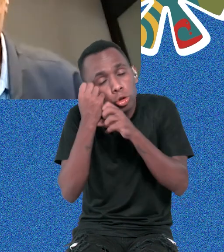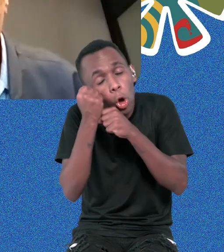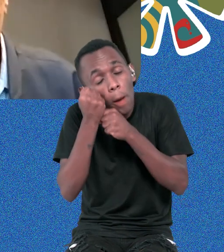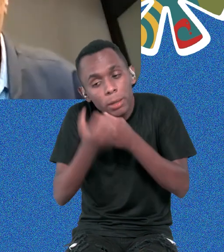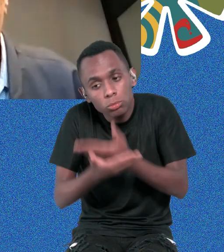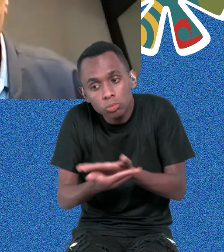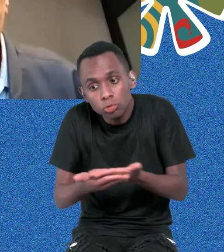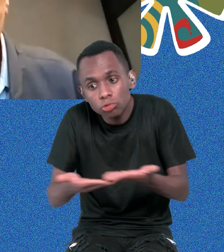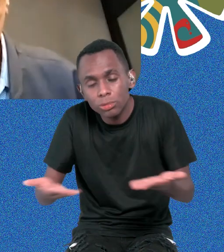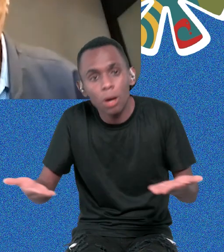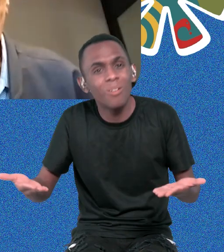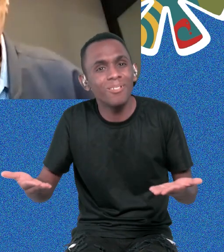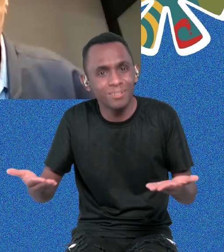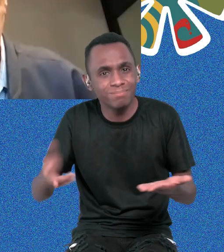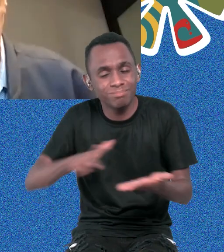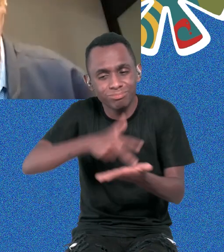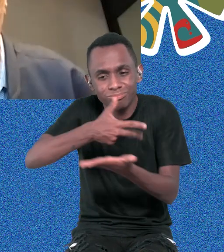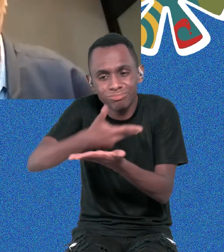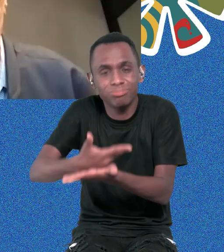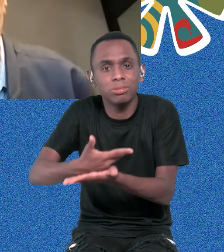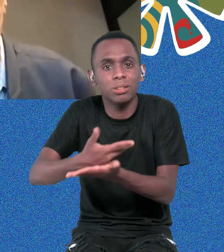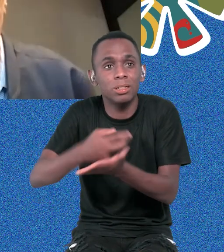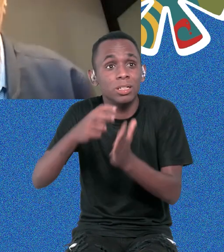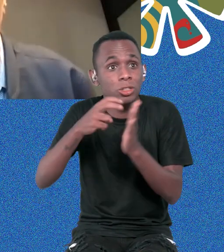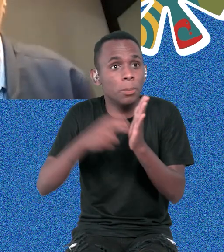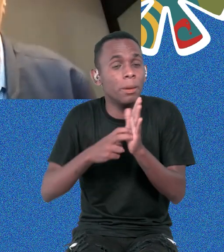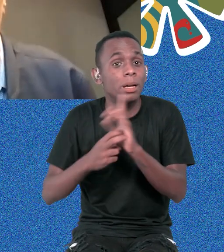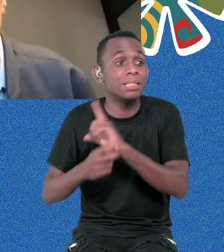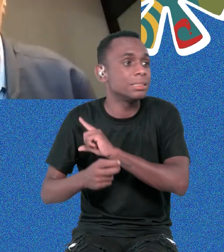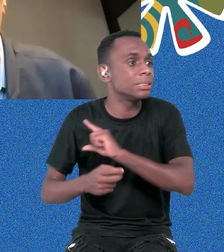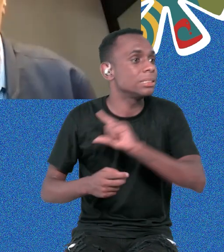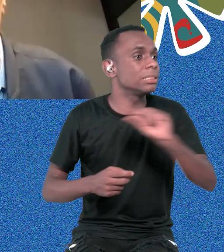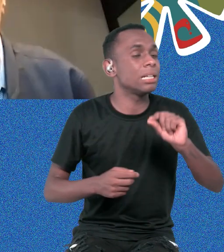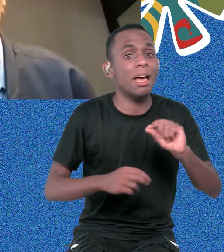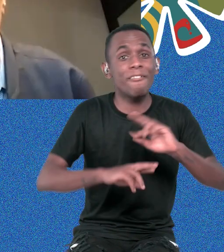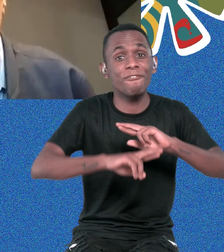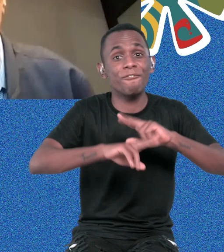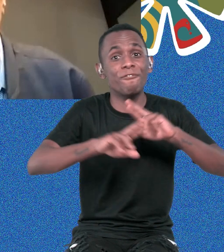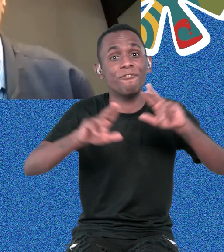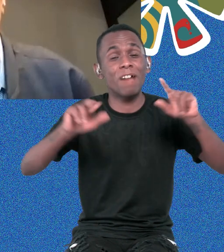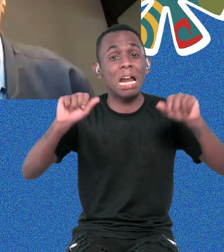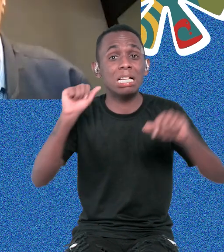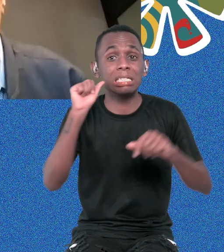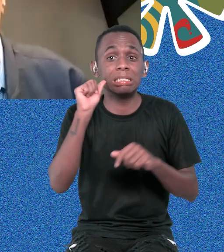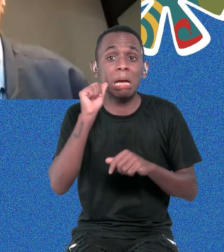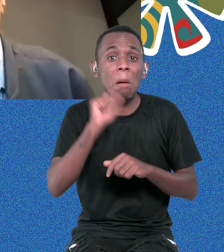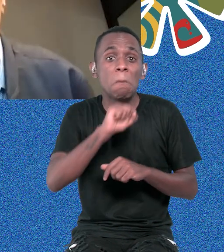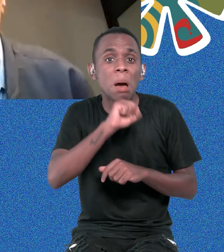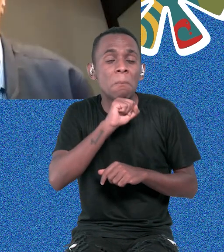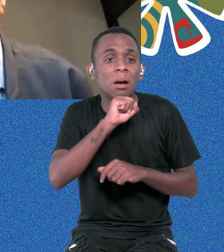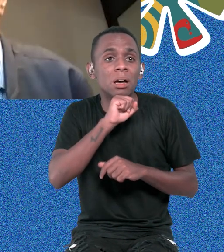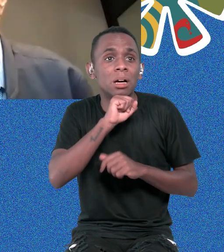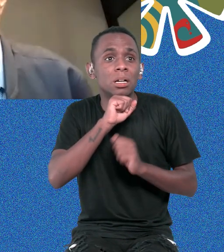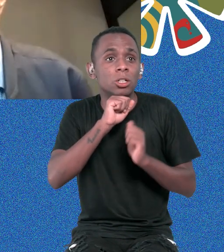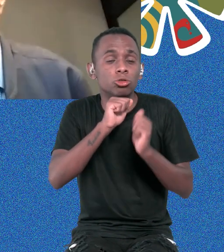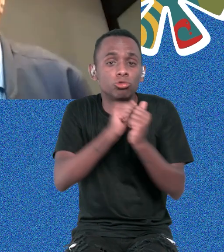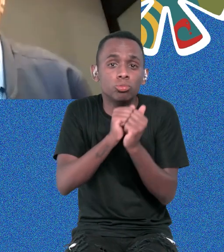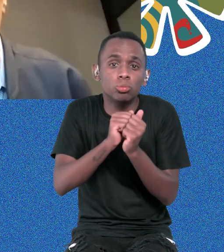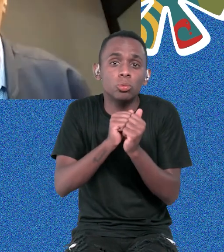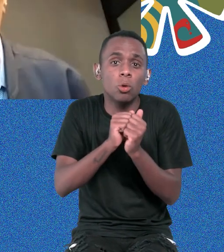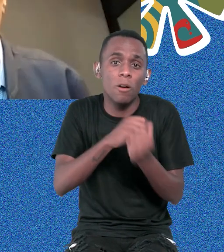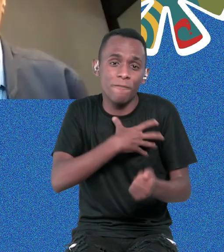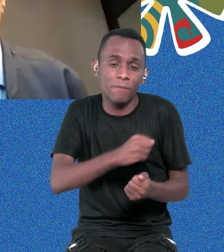no chão. De manhã, quando a gente sai por aqui, a quantidade de mulheres mais com filhos dormindo em cima